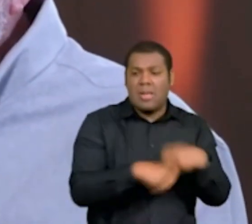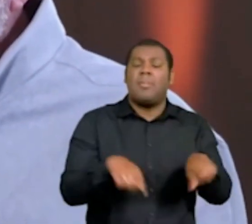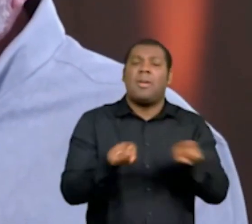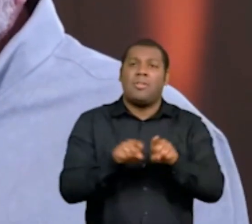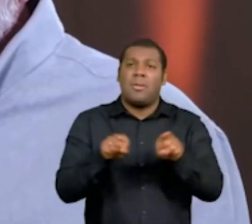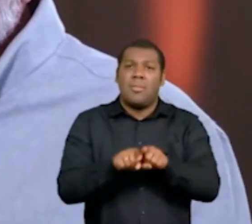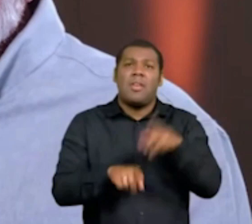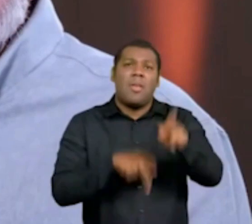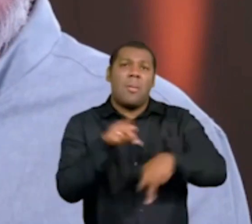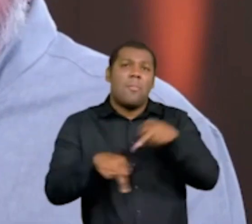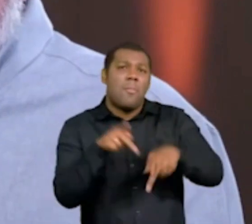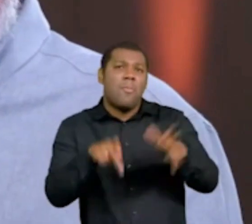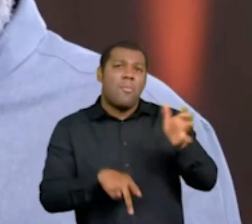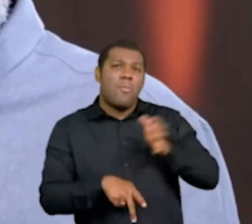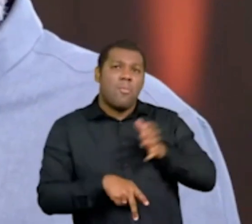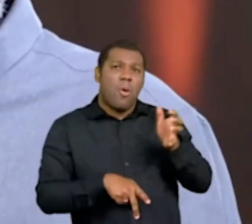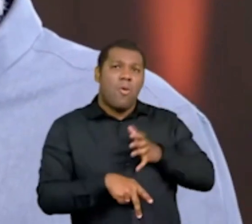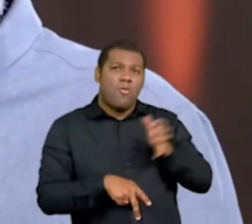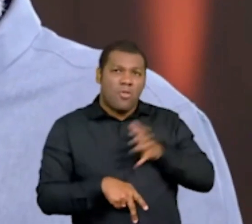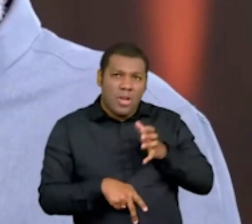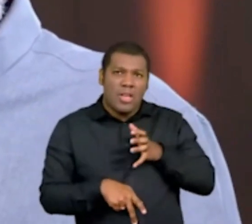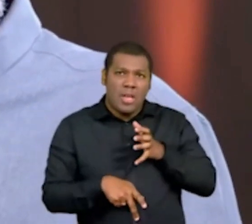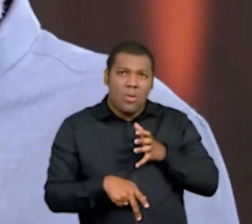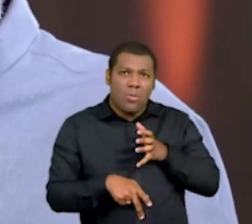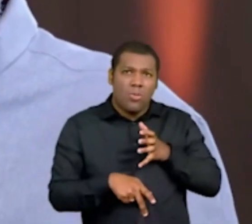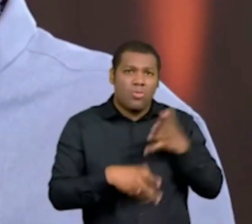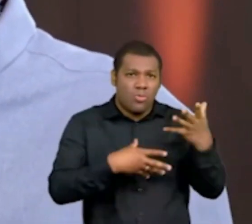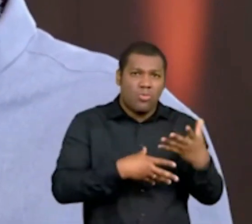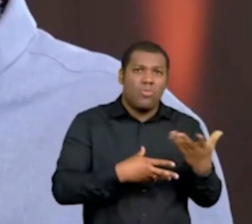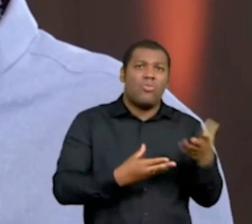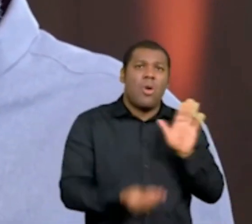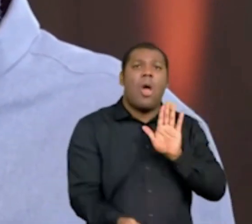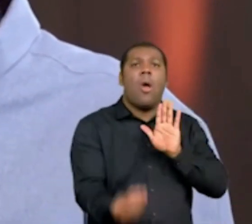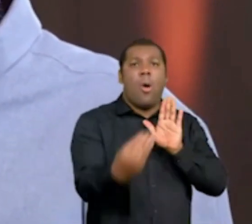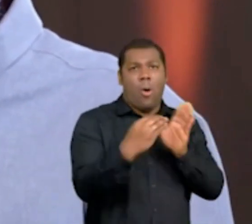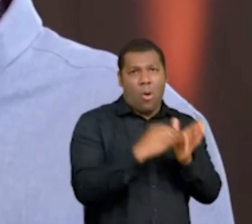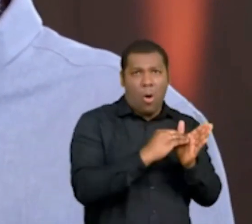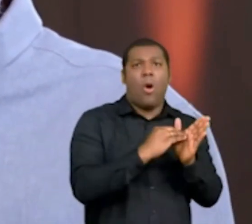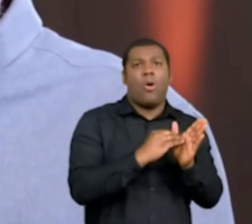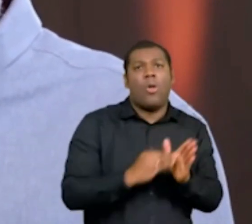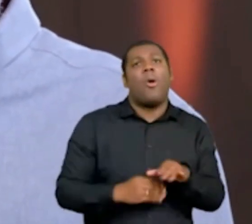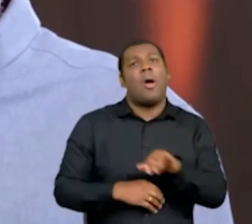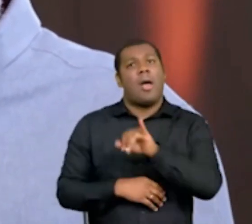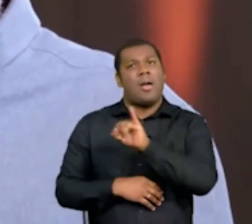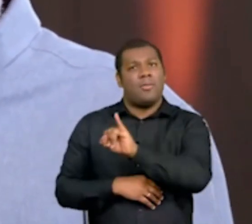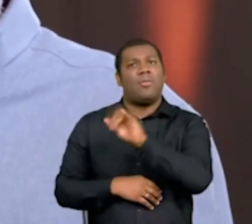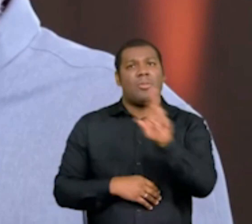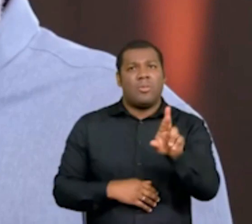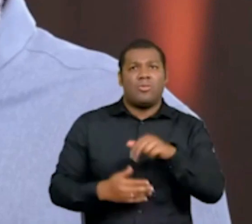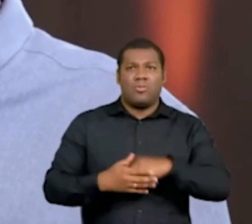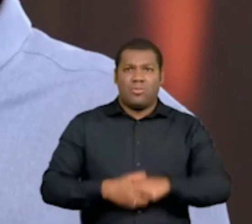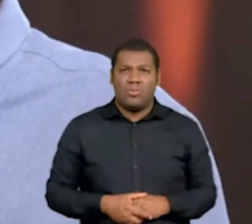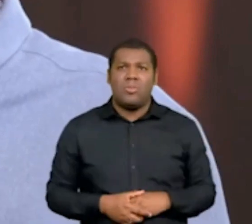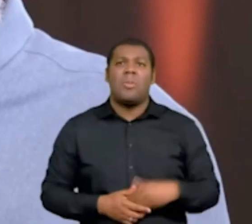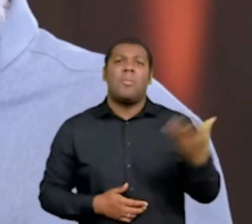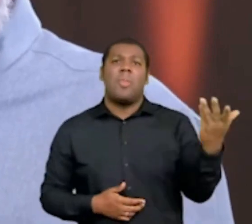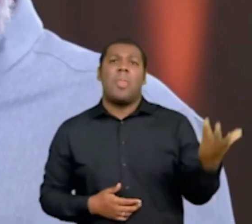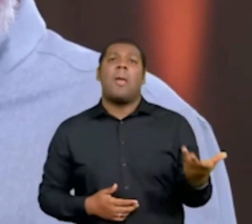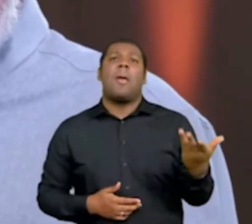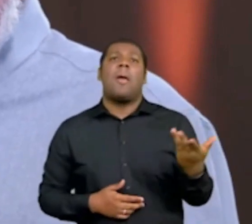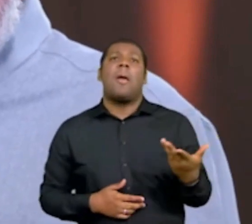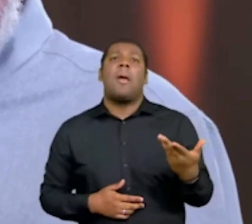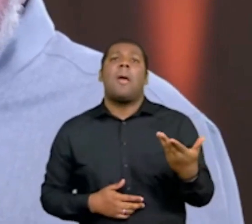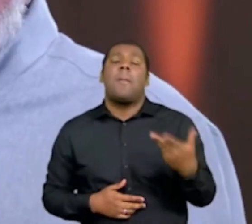isenção de imposto de renda para quem ganha até R$ 2.640, Antes só era isento quem ganhava até